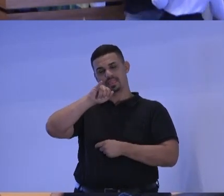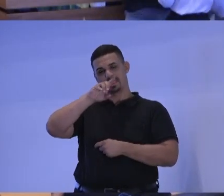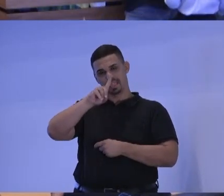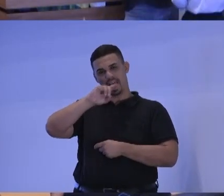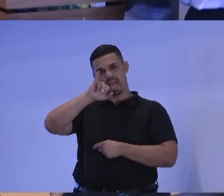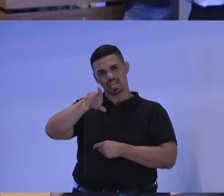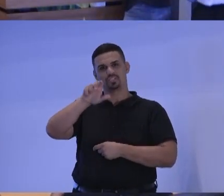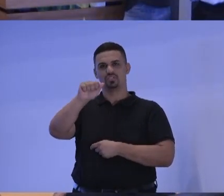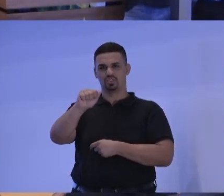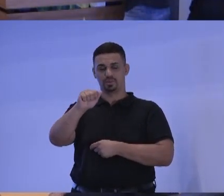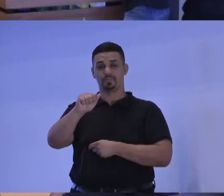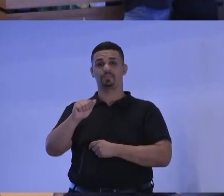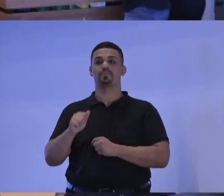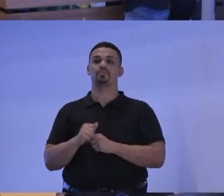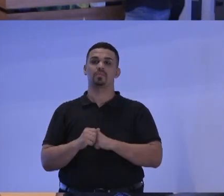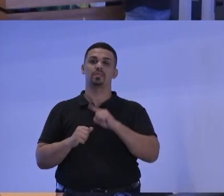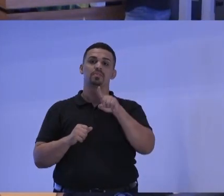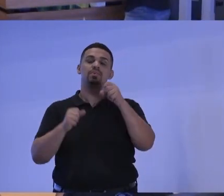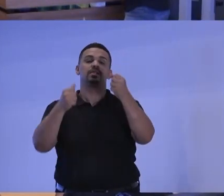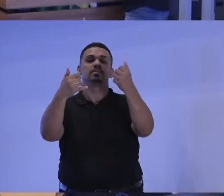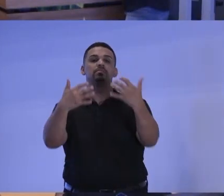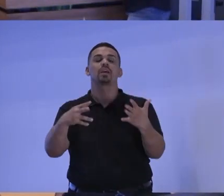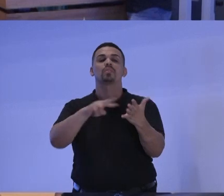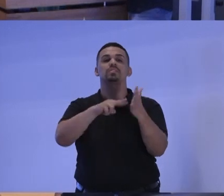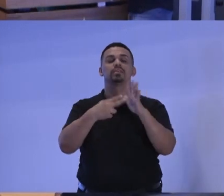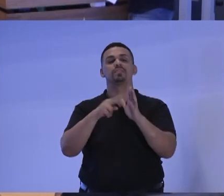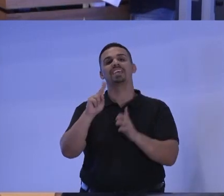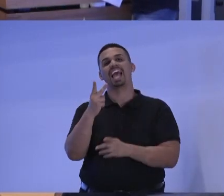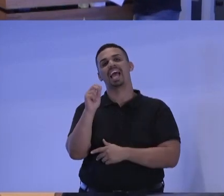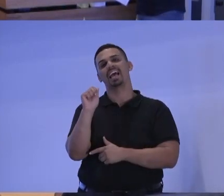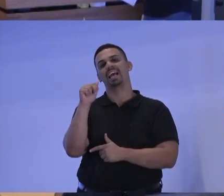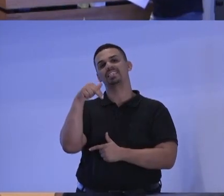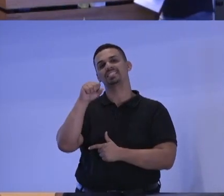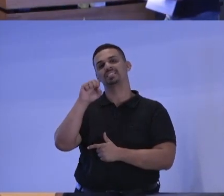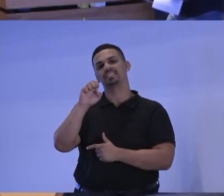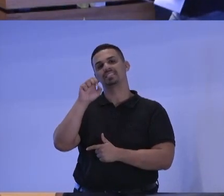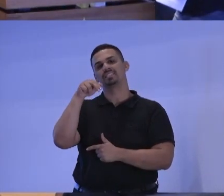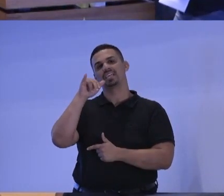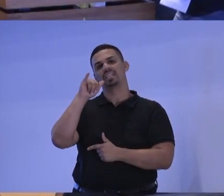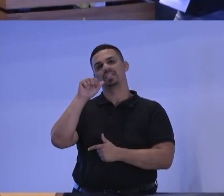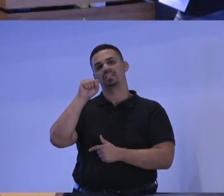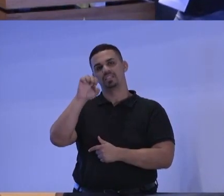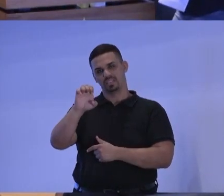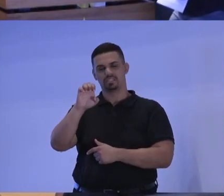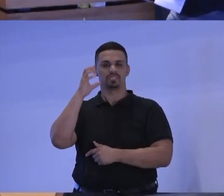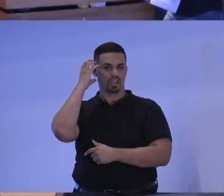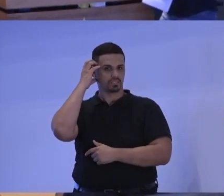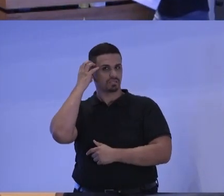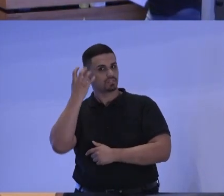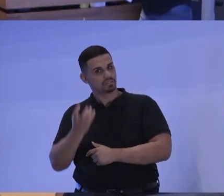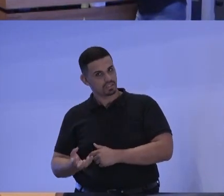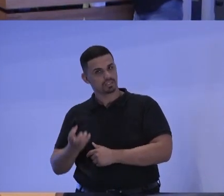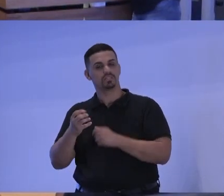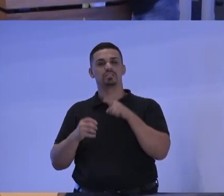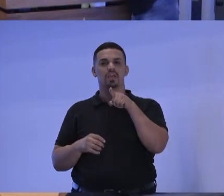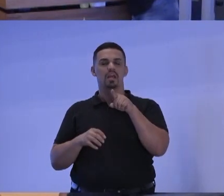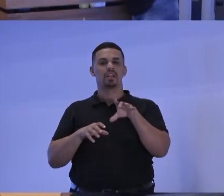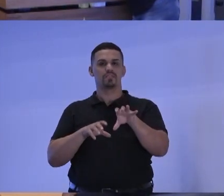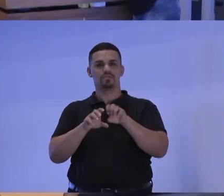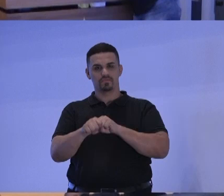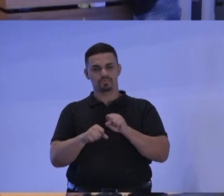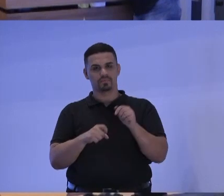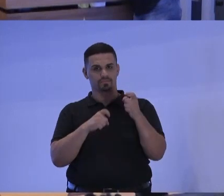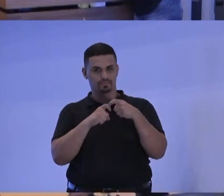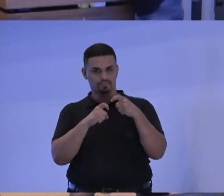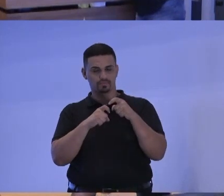passar o que é a hanseníase. Com a palavra, agradeço aí a presença da doutora Nádia aqui, que é graduada em Medicina na Universidade de Brasília,